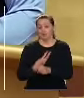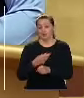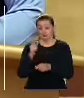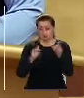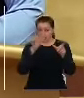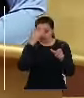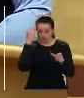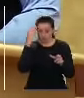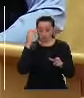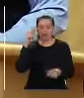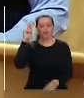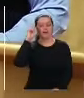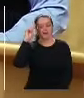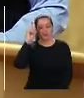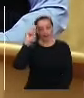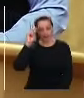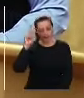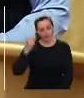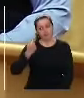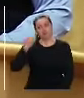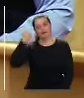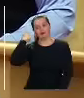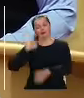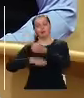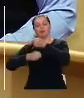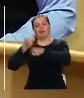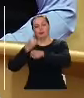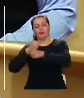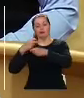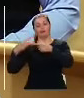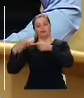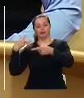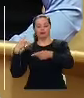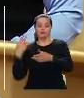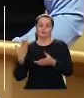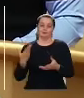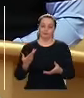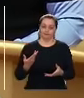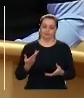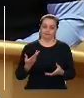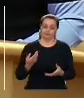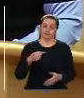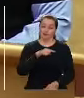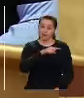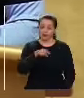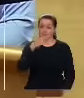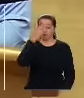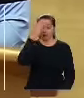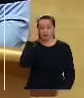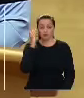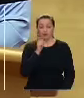mês passado, tem semana passada, e as coisas vão acumulando. E é aí que muitos se esfriam.